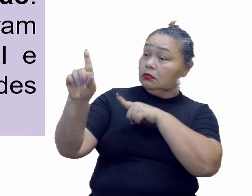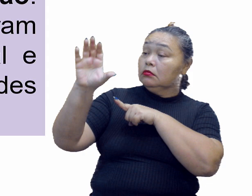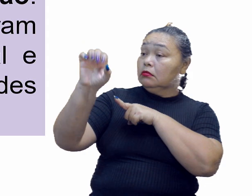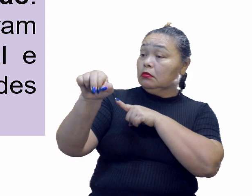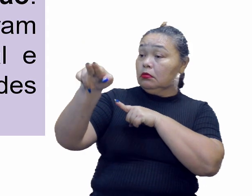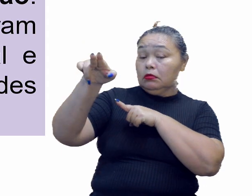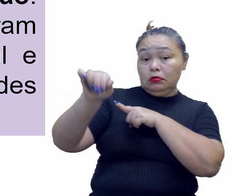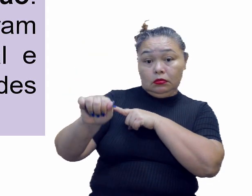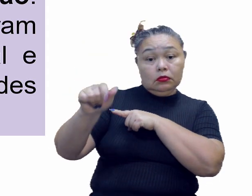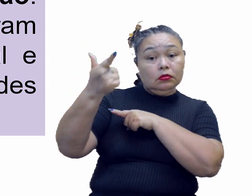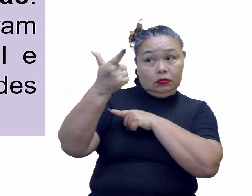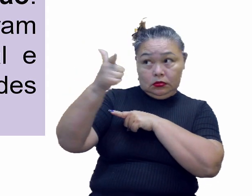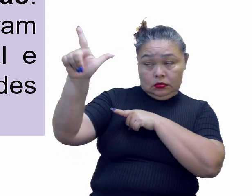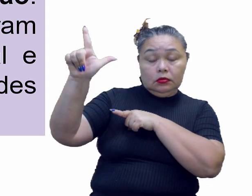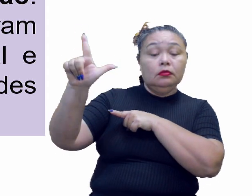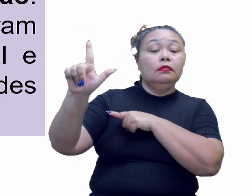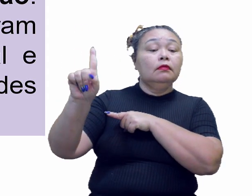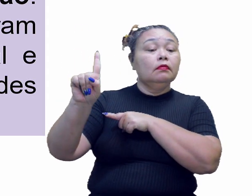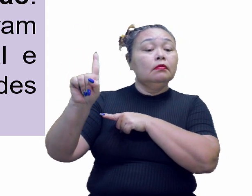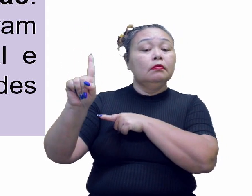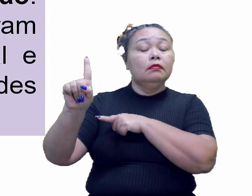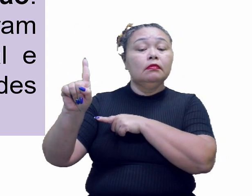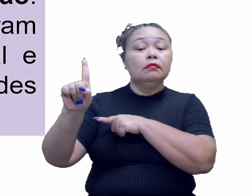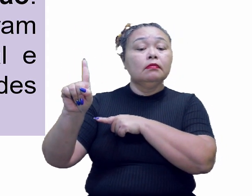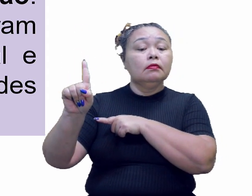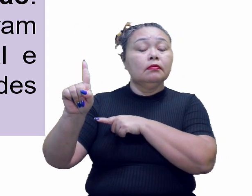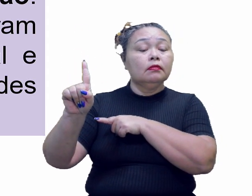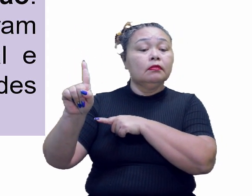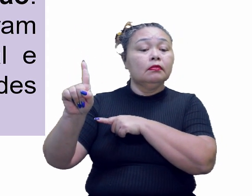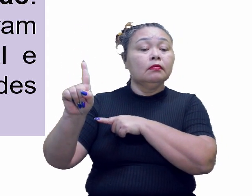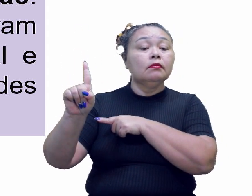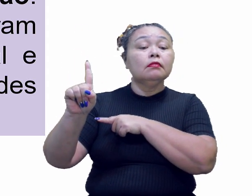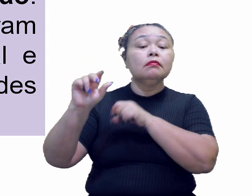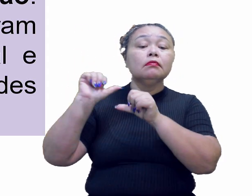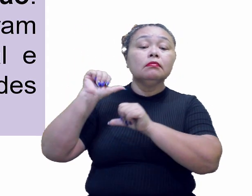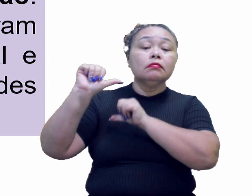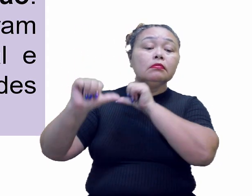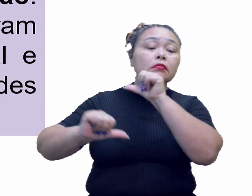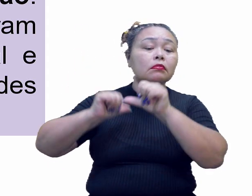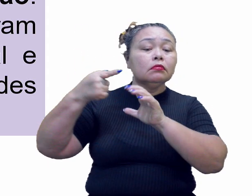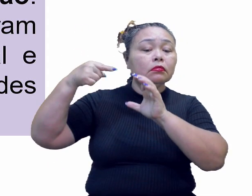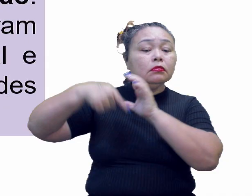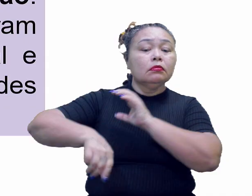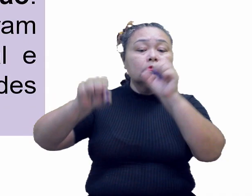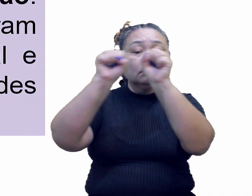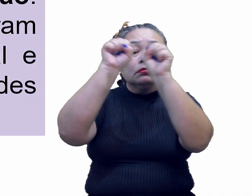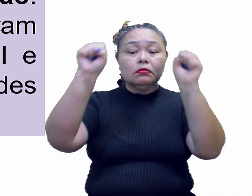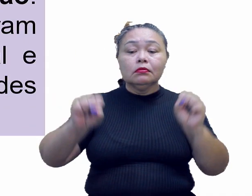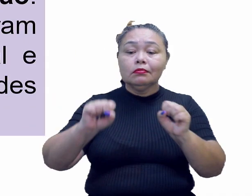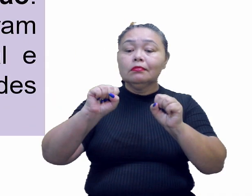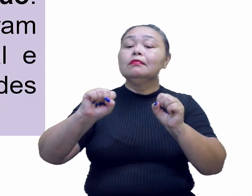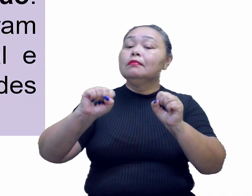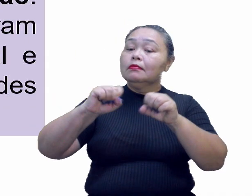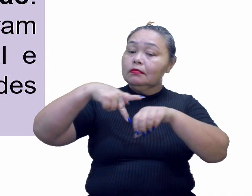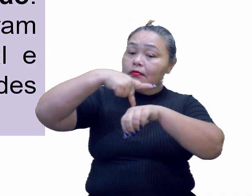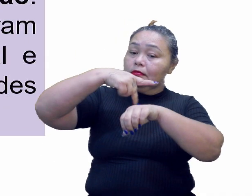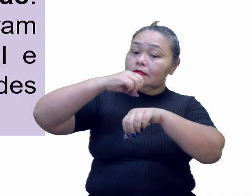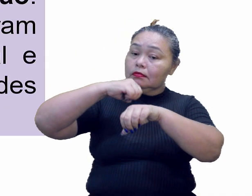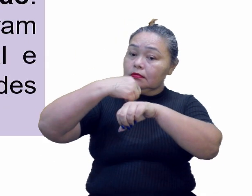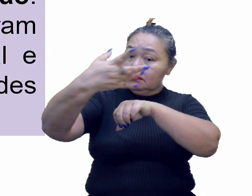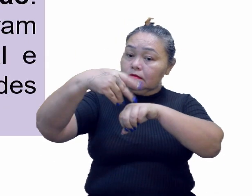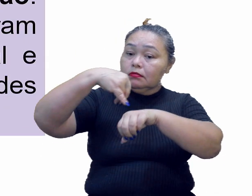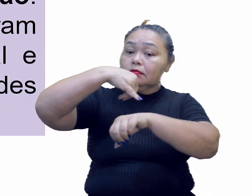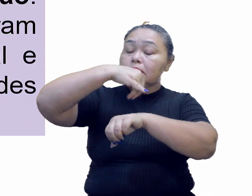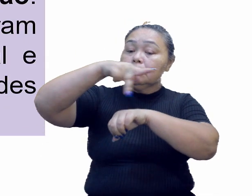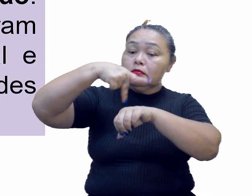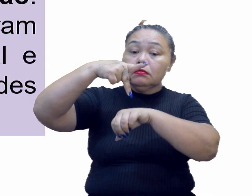anticoloniais contra essas colônias que dominavam a África e a Ásia transformaram profundamente o sistema internacional